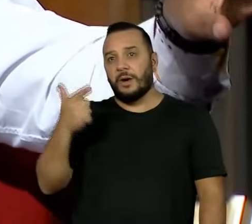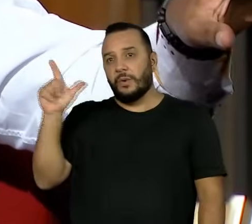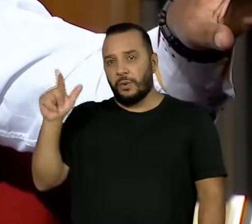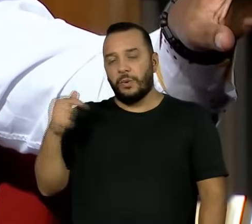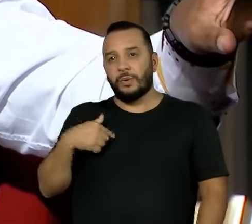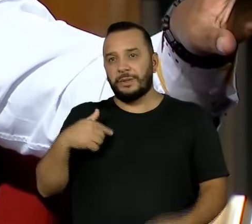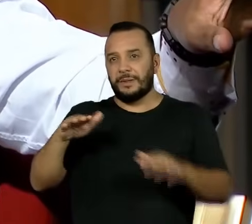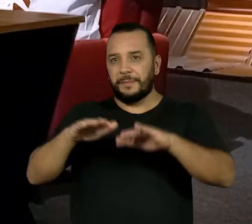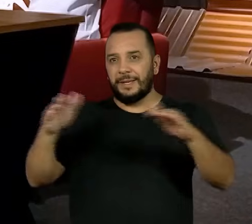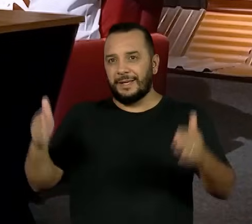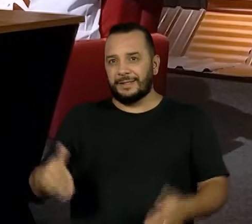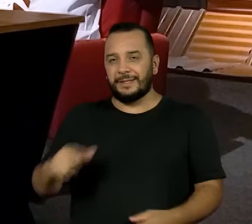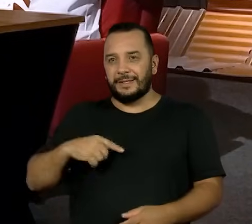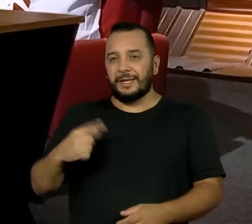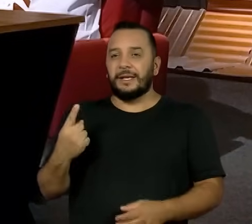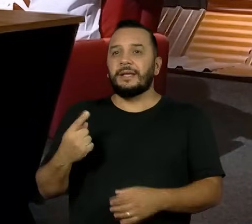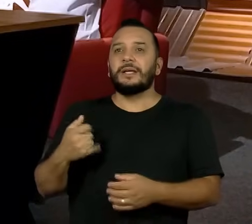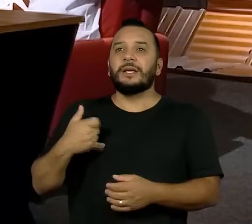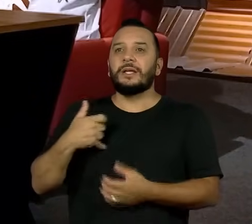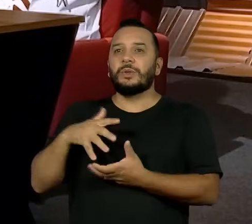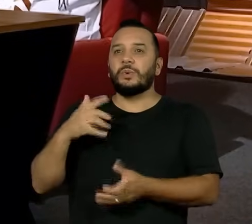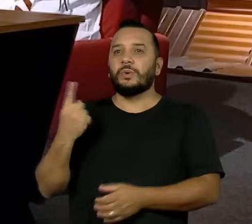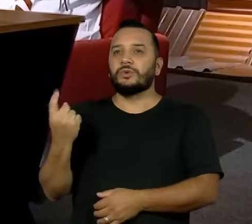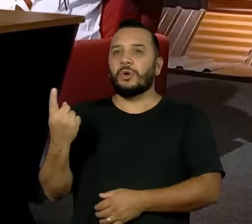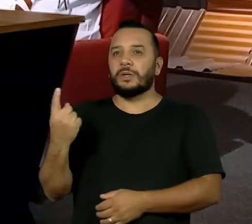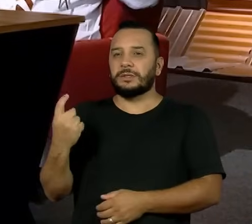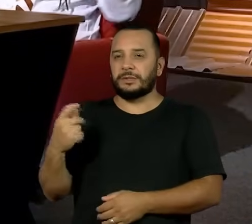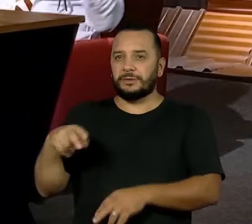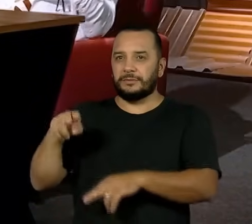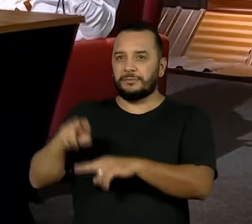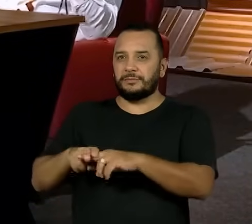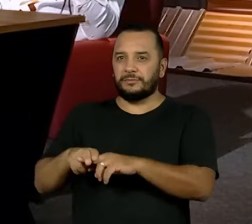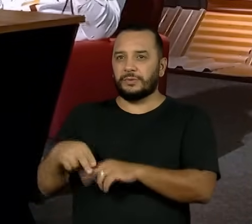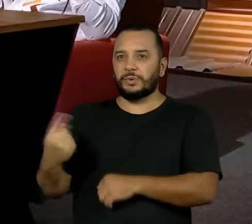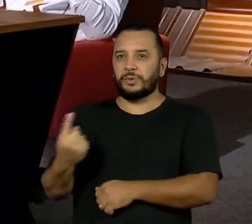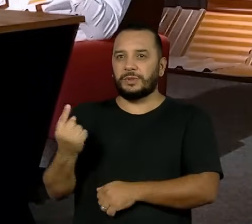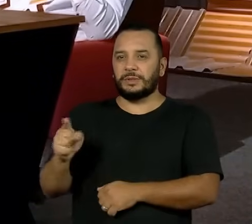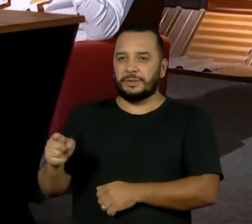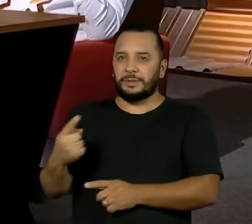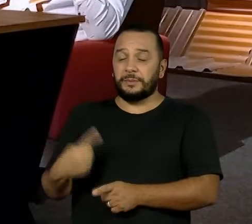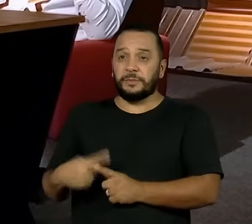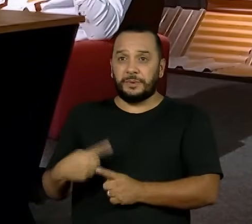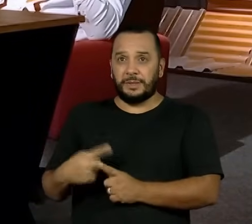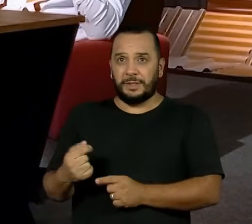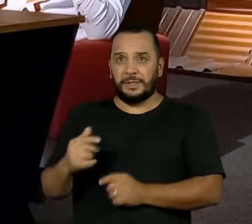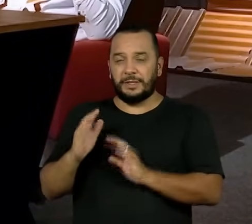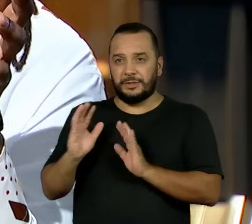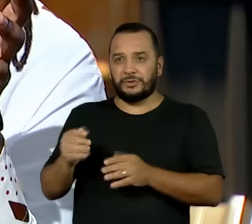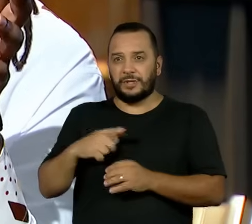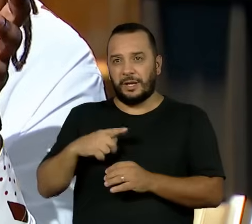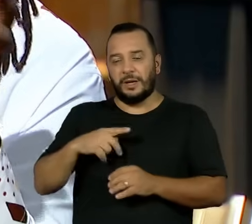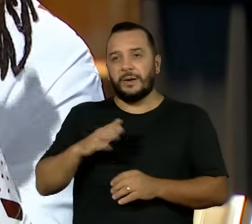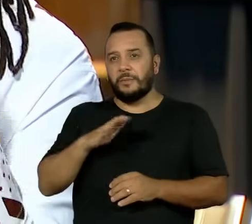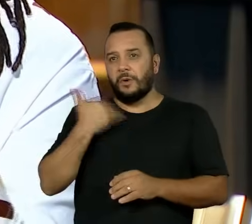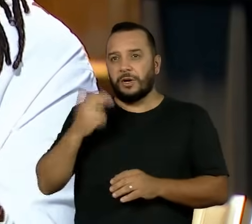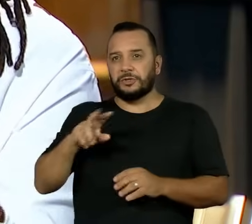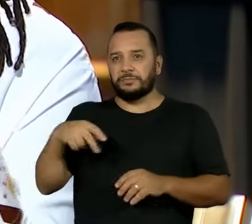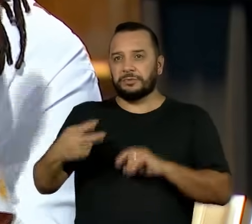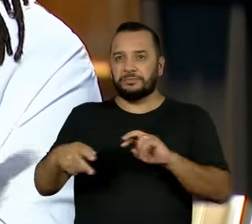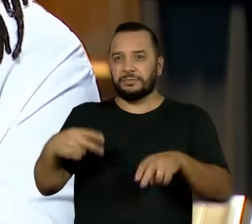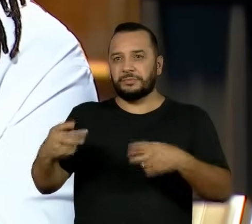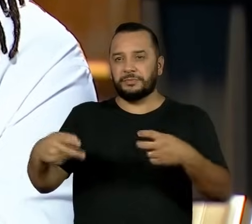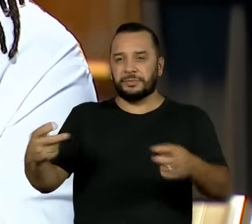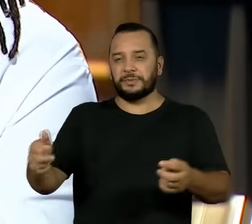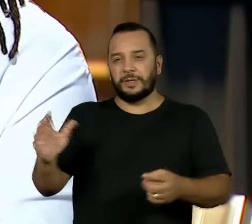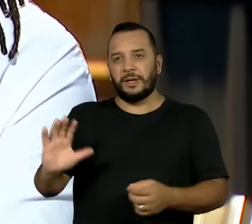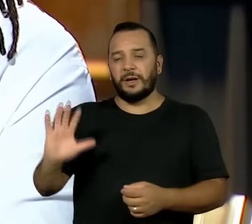idosa sozinha. Essa está sozinha, na solidão, porque as mortes precoces são muito frequentes no